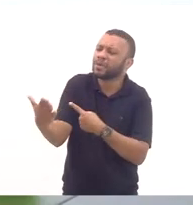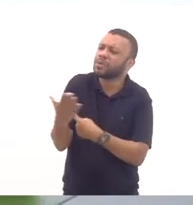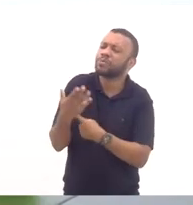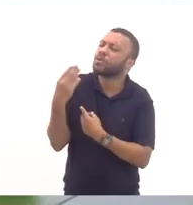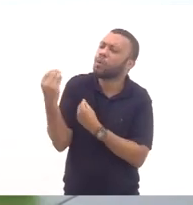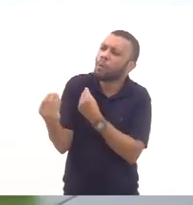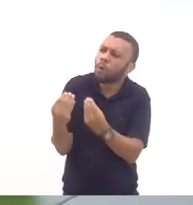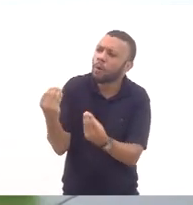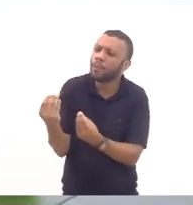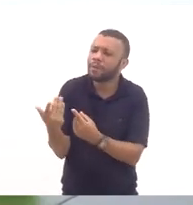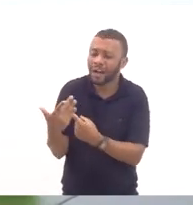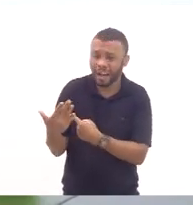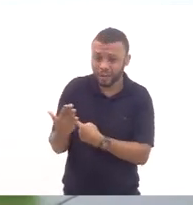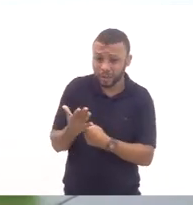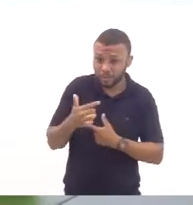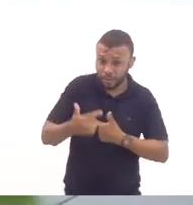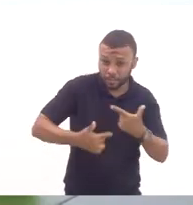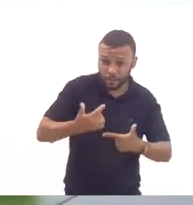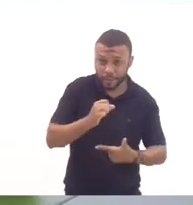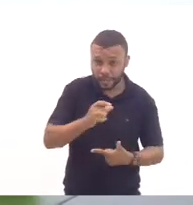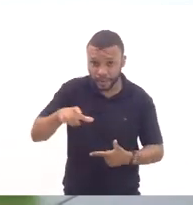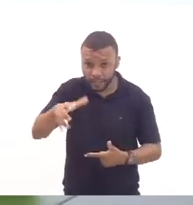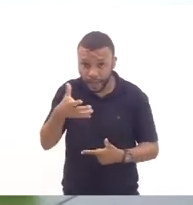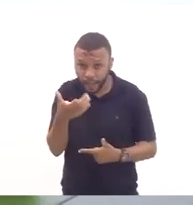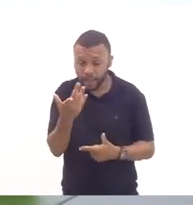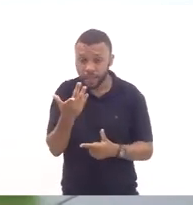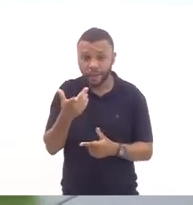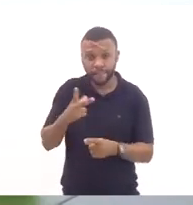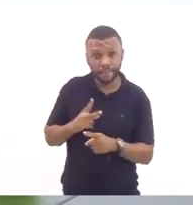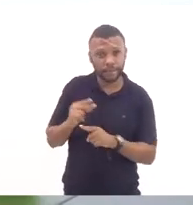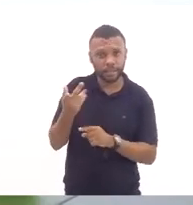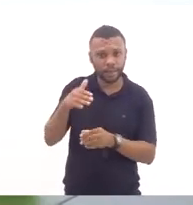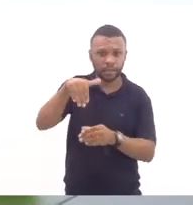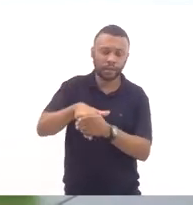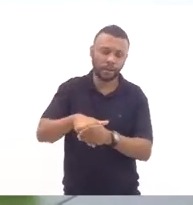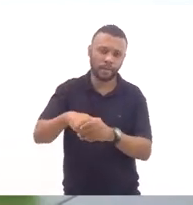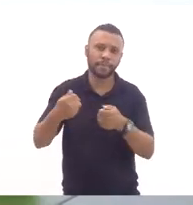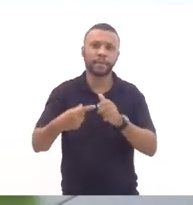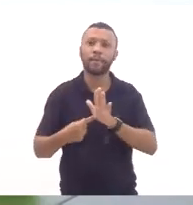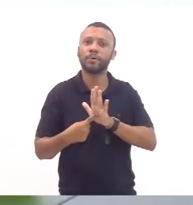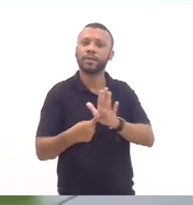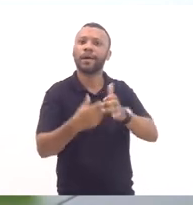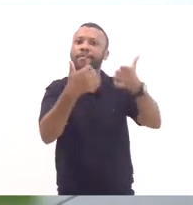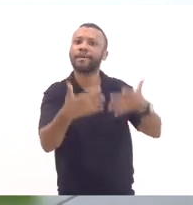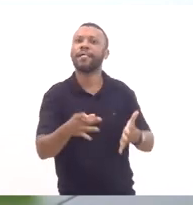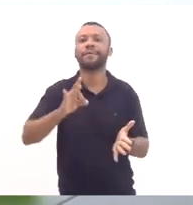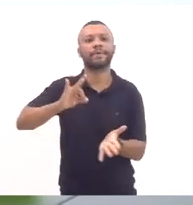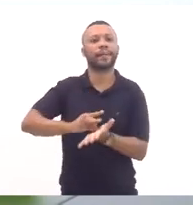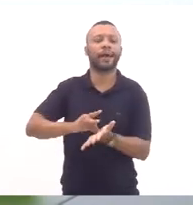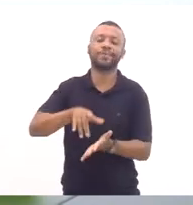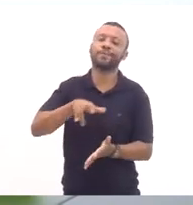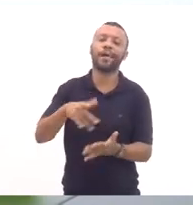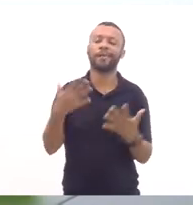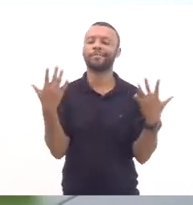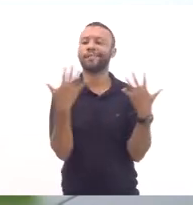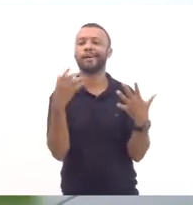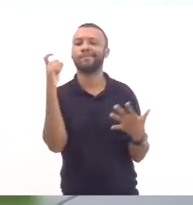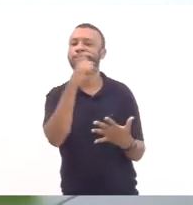eles estão querendo realmente serem eleitos, tá, eles têm que falar a verdade, não falácias. É isso que eu queria